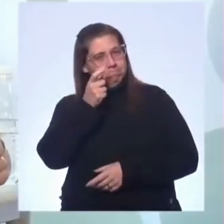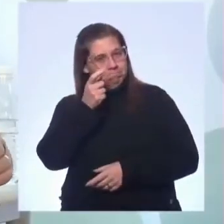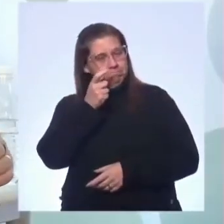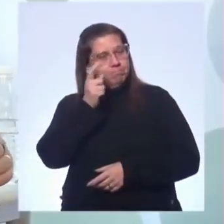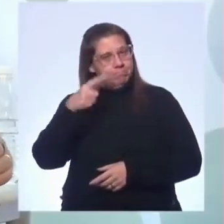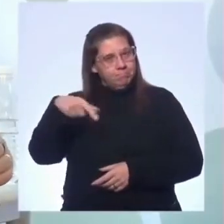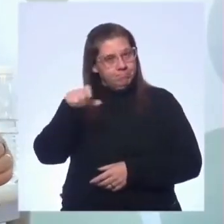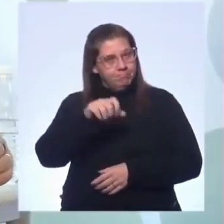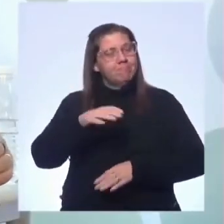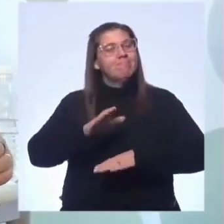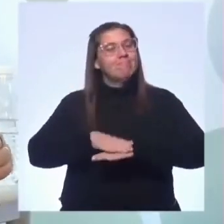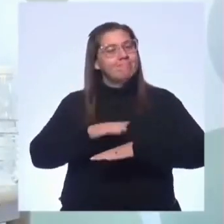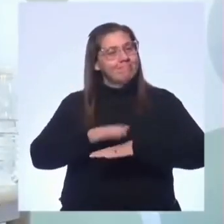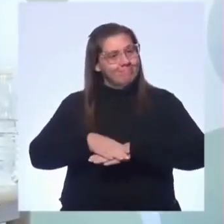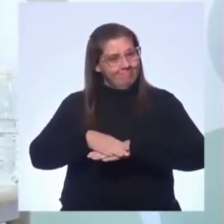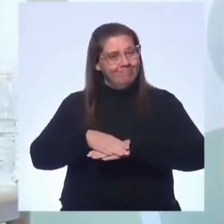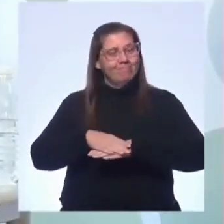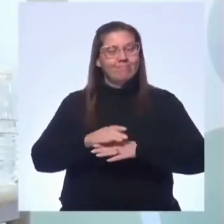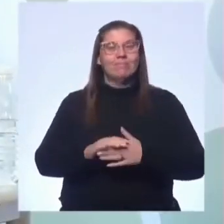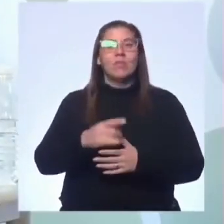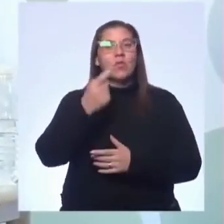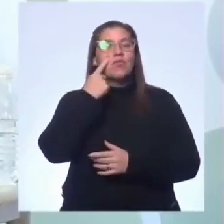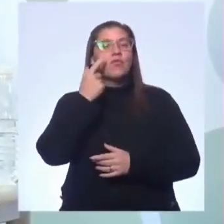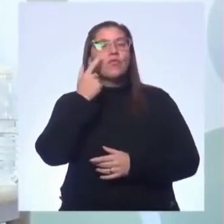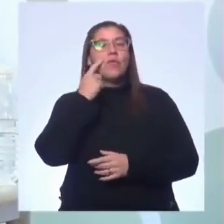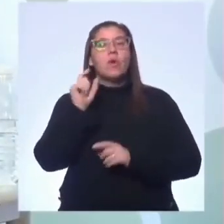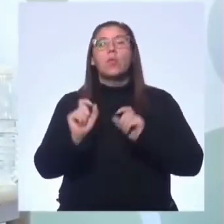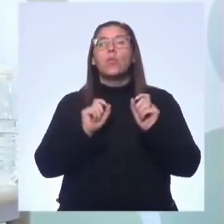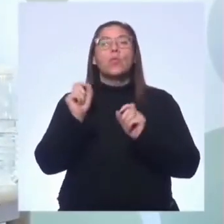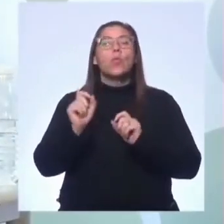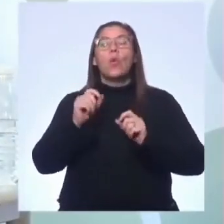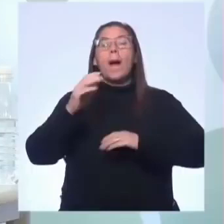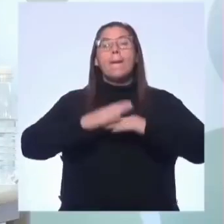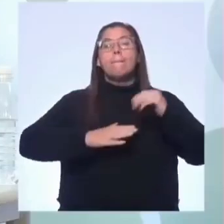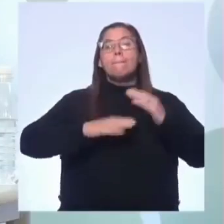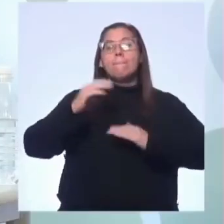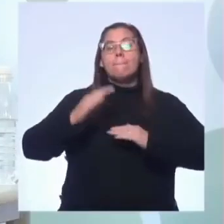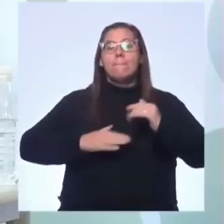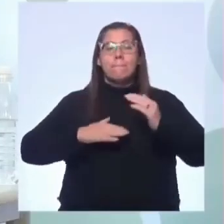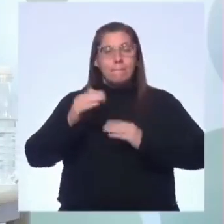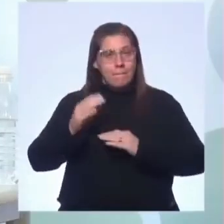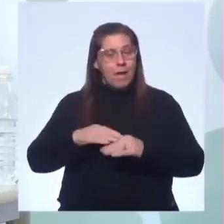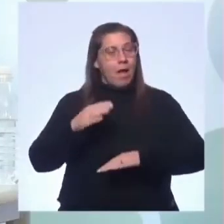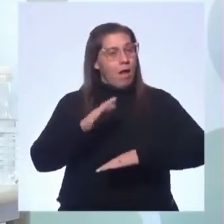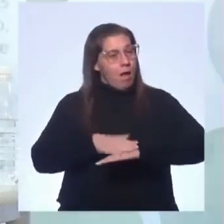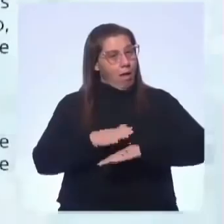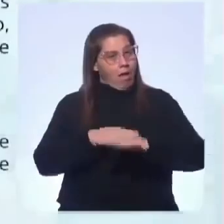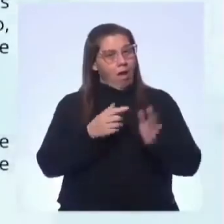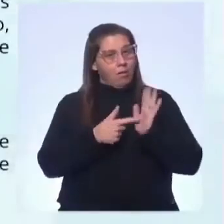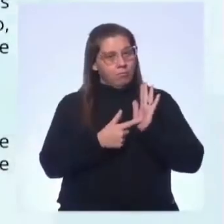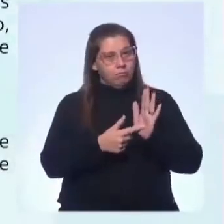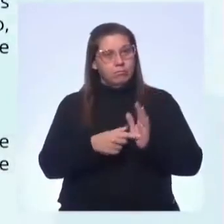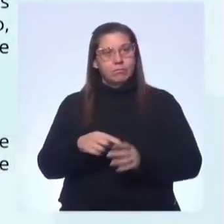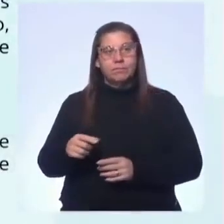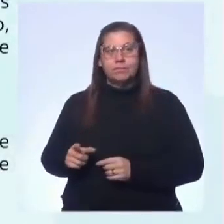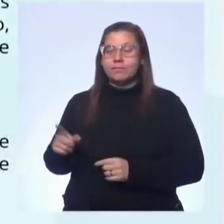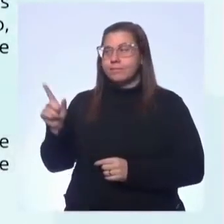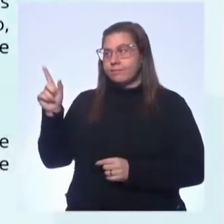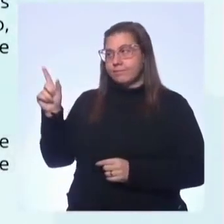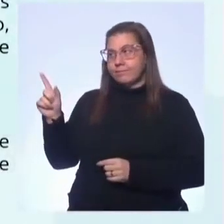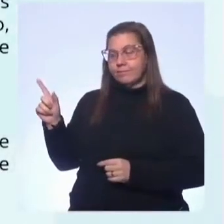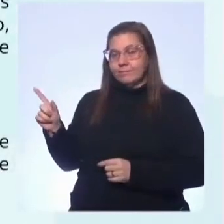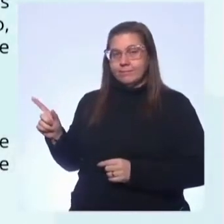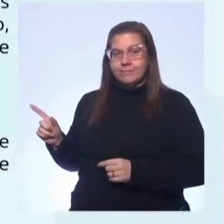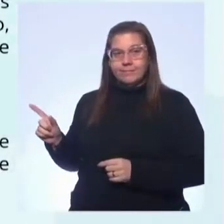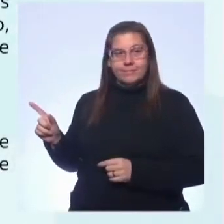para trabalhar aí com vocês. Nós vamos ver aí qual que é a habilidade dessa aula aí que nós vamos ver agora. Então